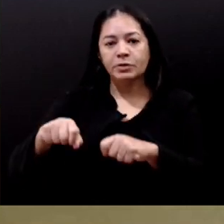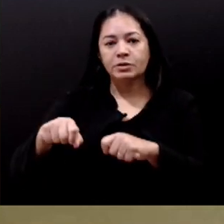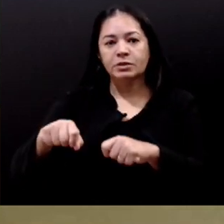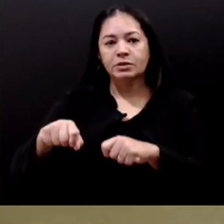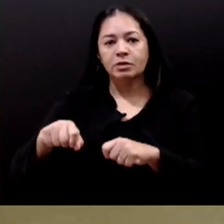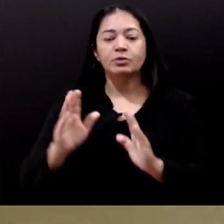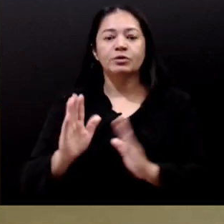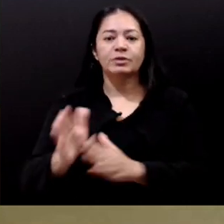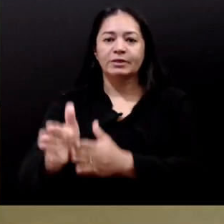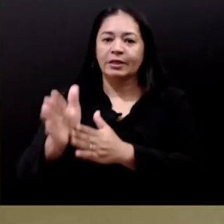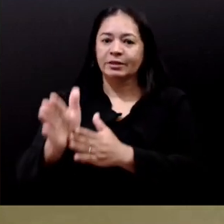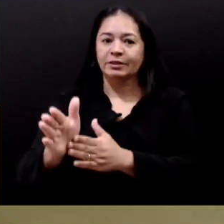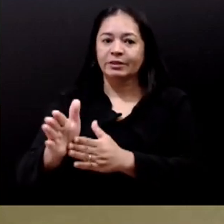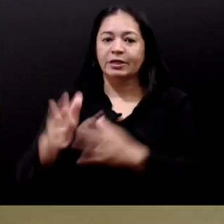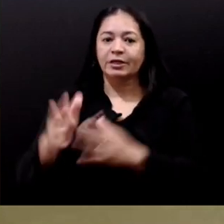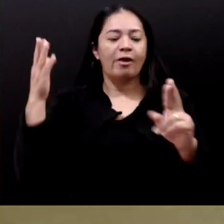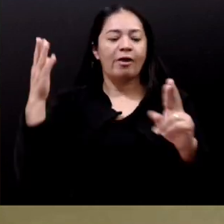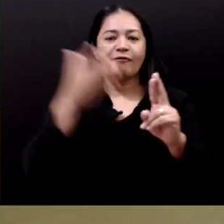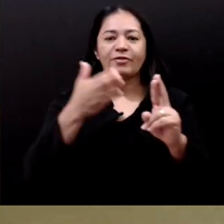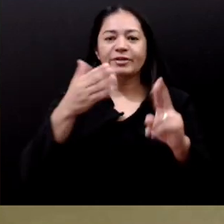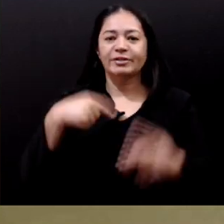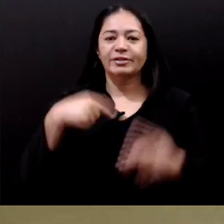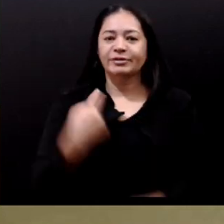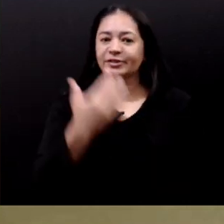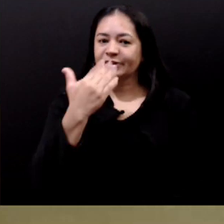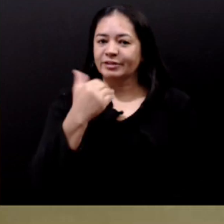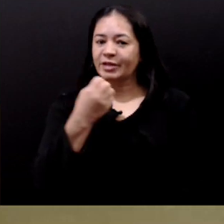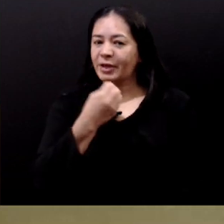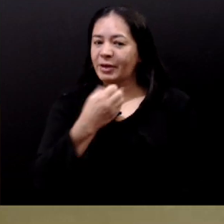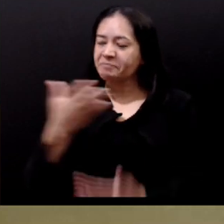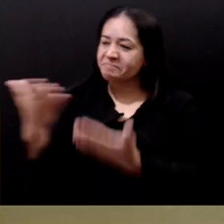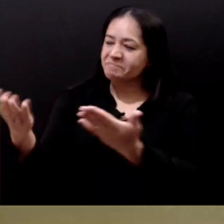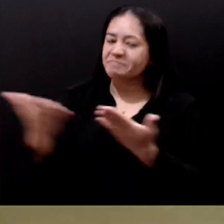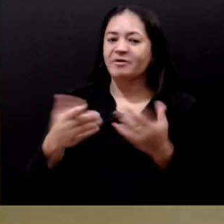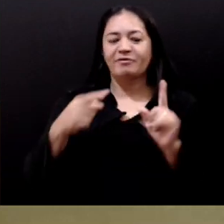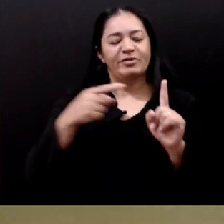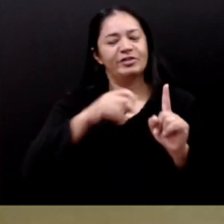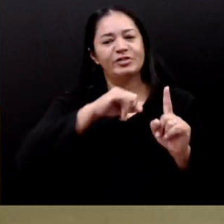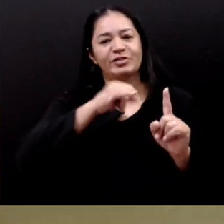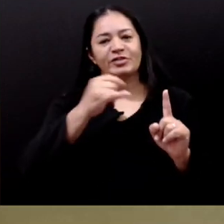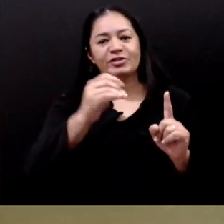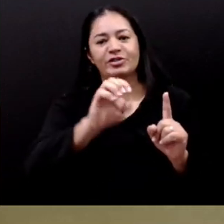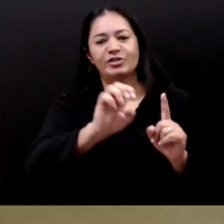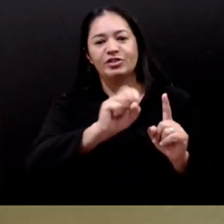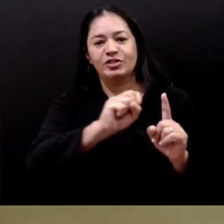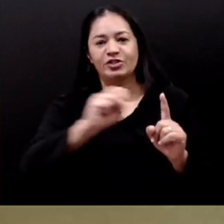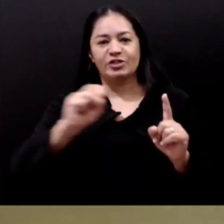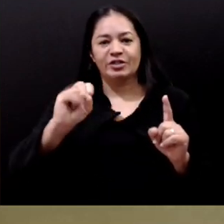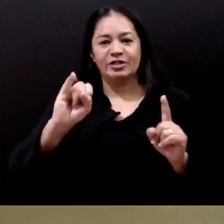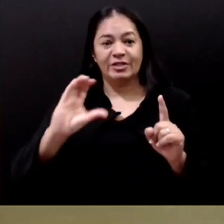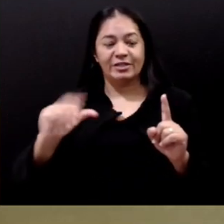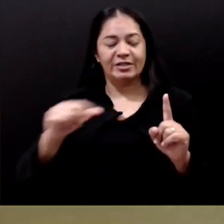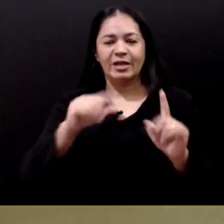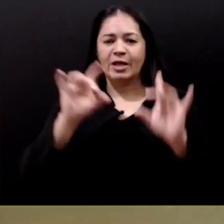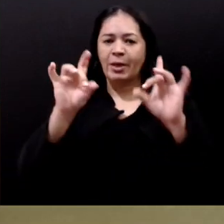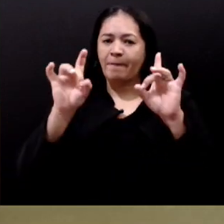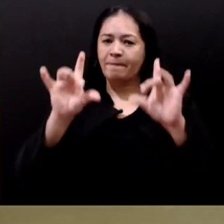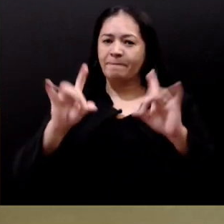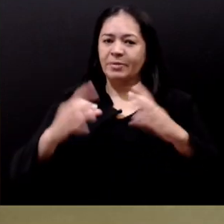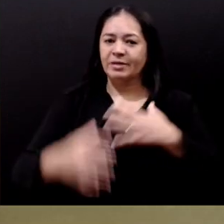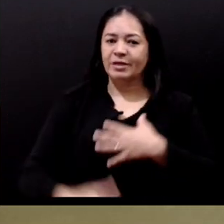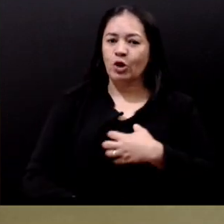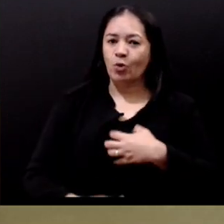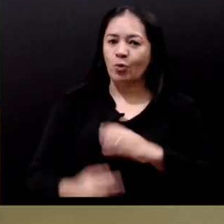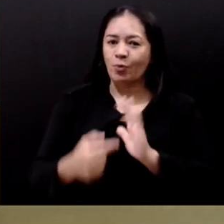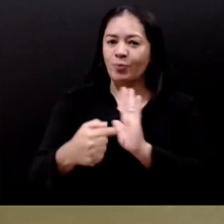alimentação. Quero dar as boas-vindas à Jéssica Assis, ela é nutricionista, especialista em comportamento alimentar.